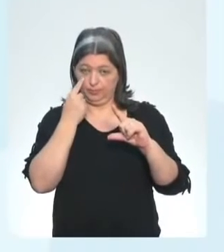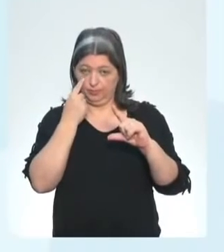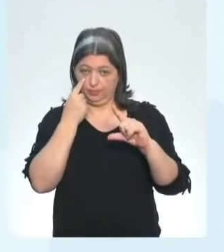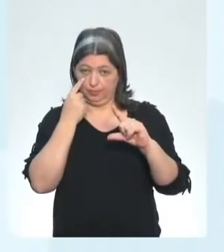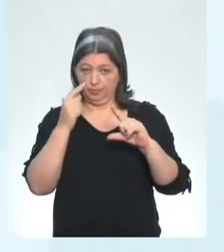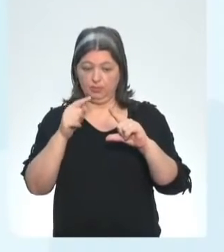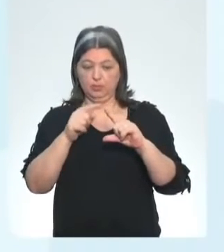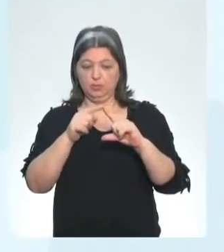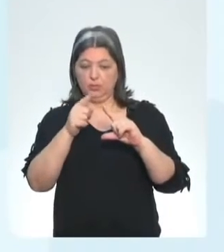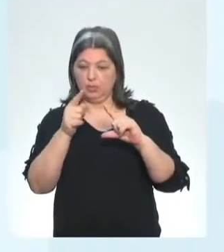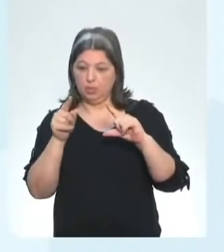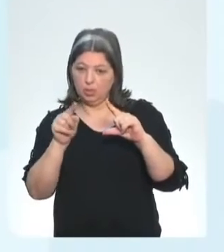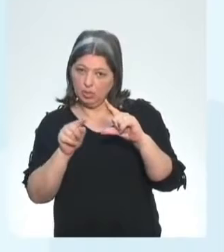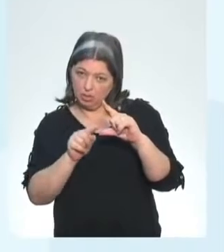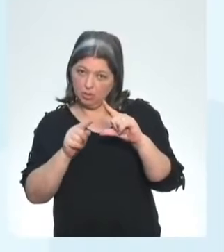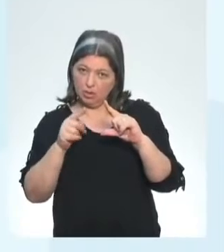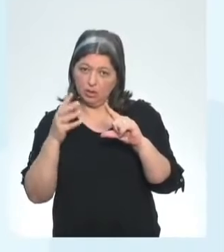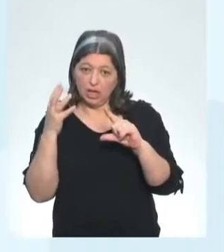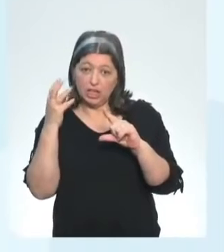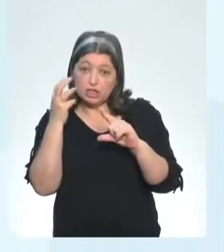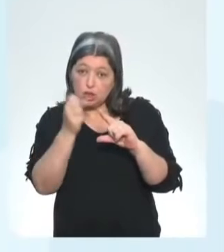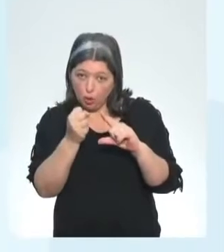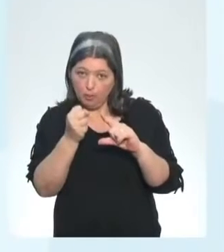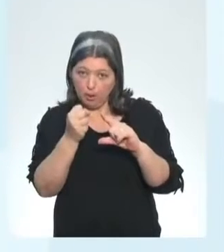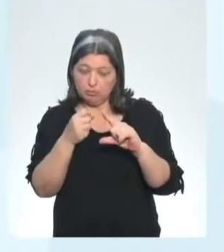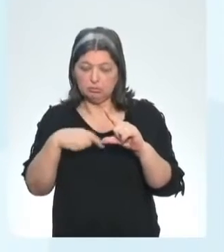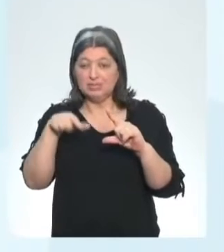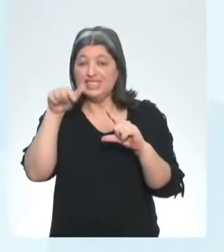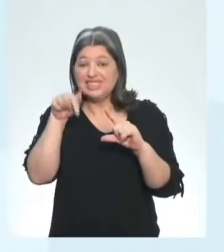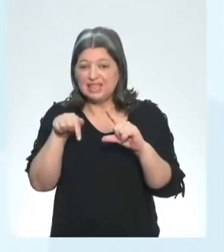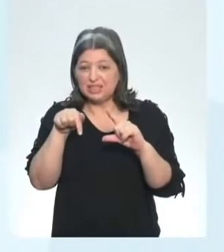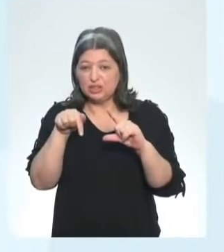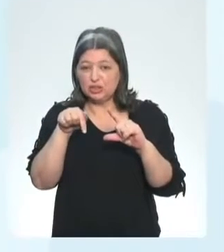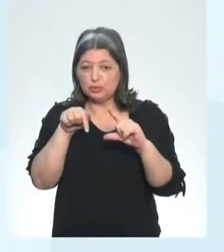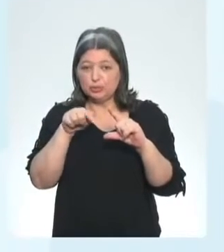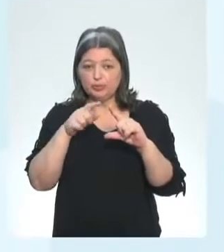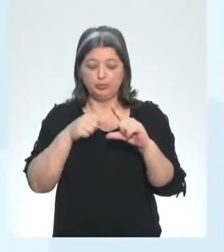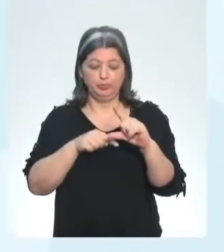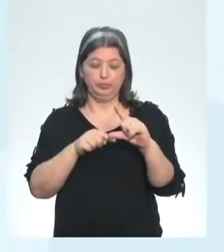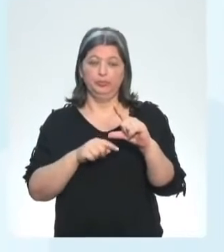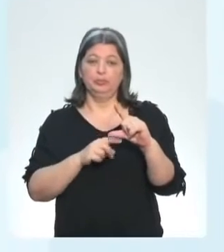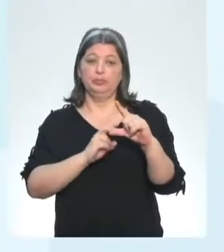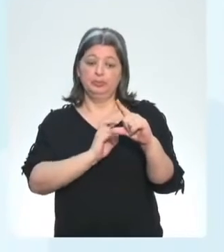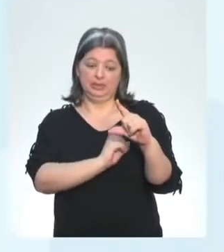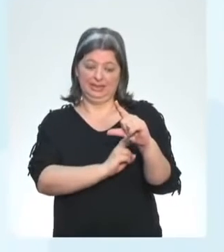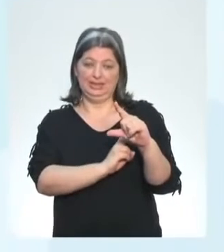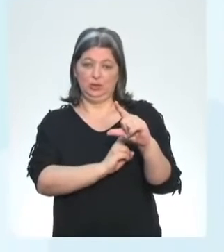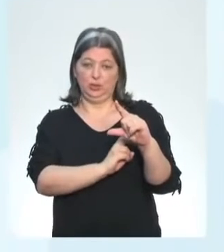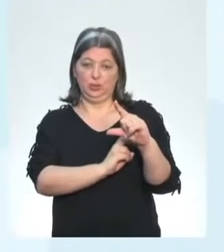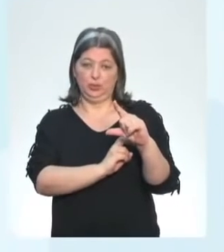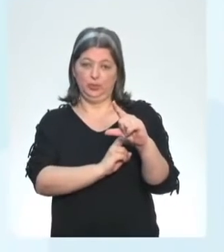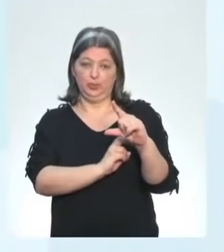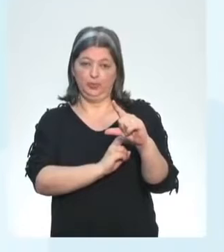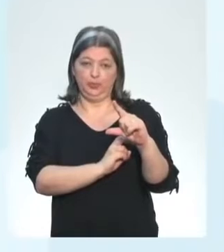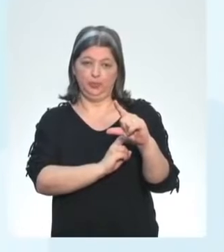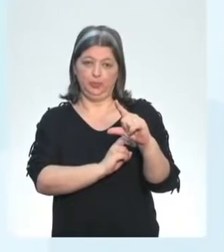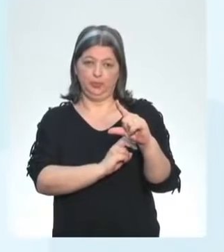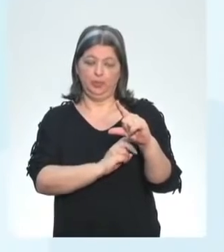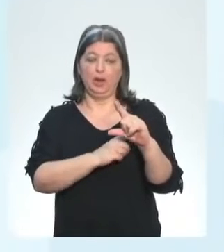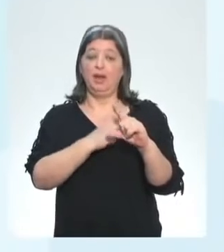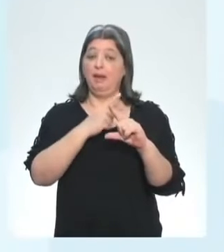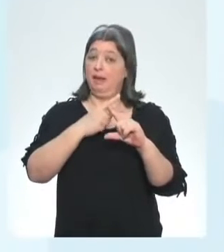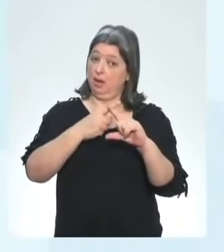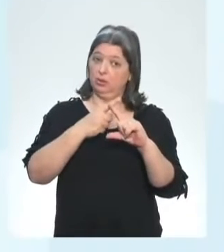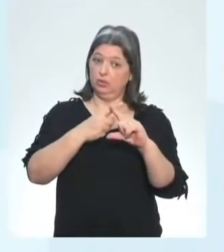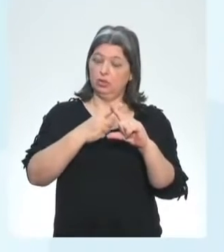aqui, ó, é a soma, né? É 7. Este lado correspondente vai ser 5. Este lado você chama de x, que é quem você